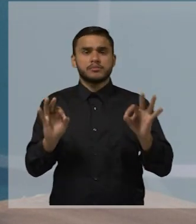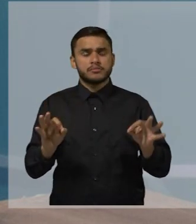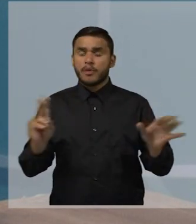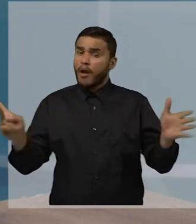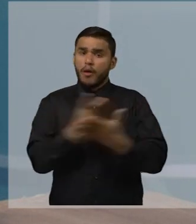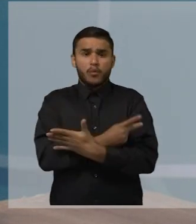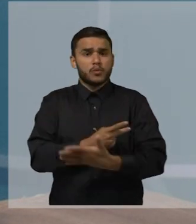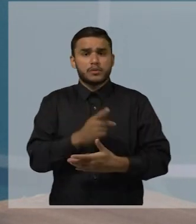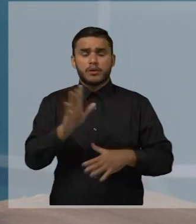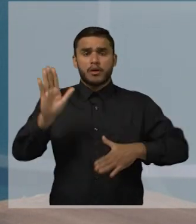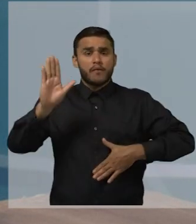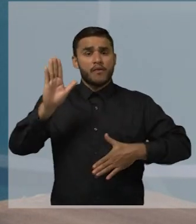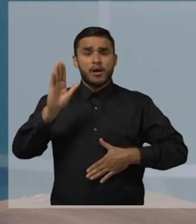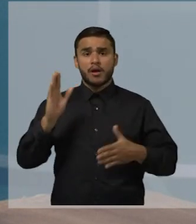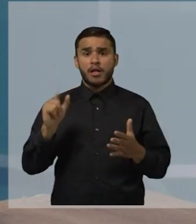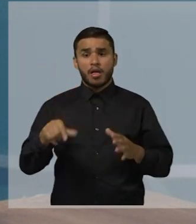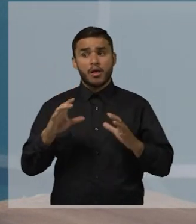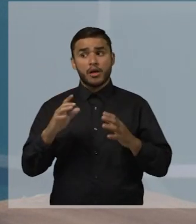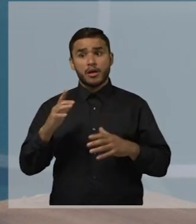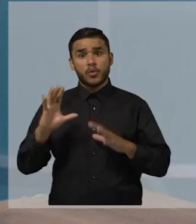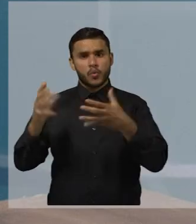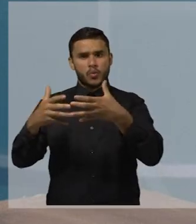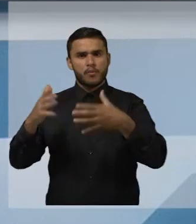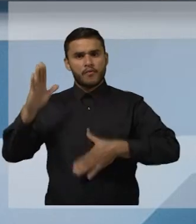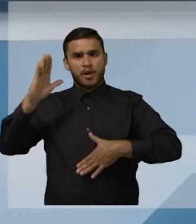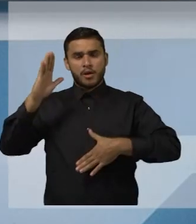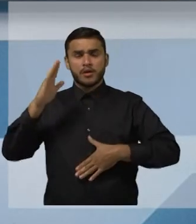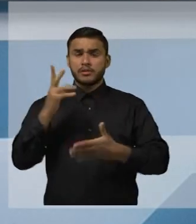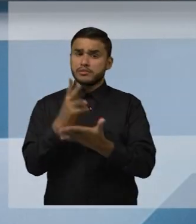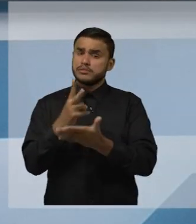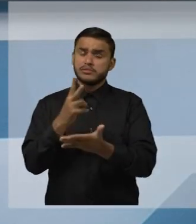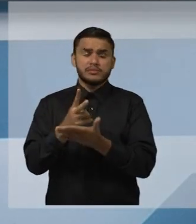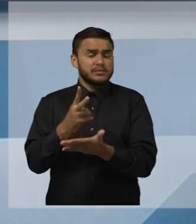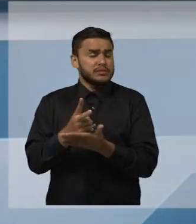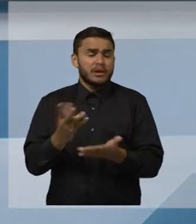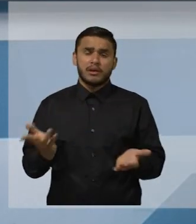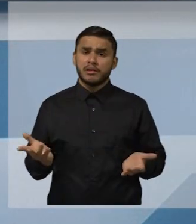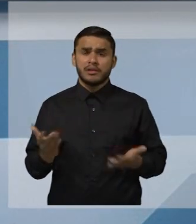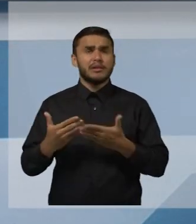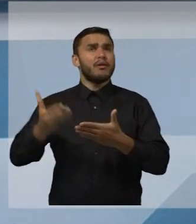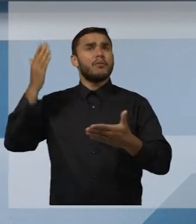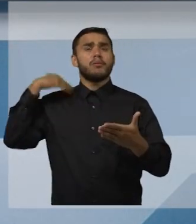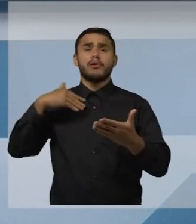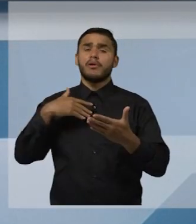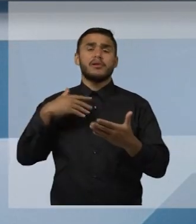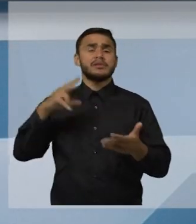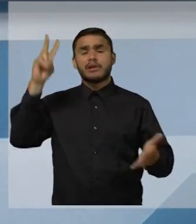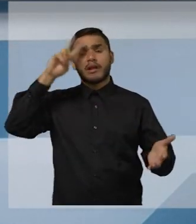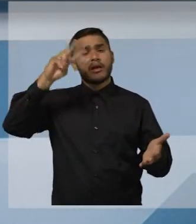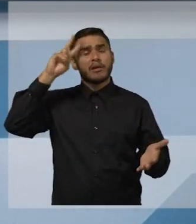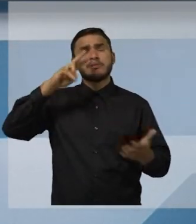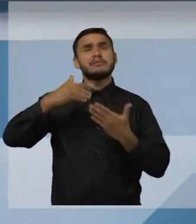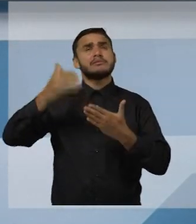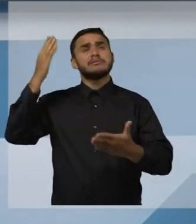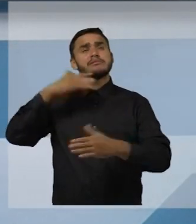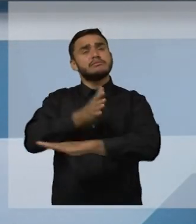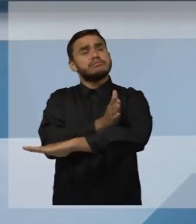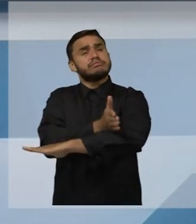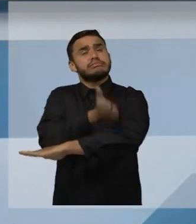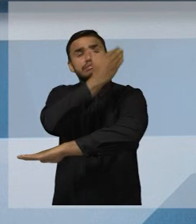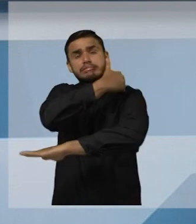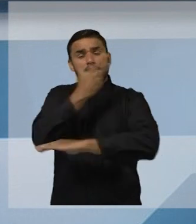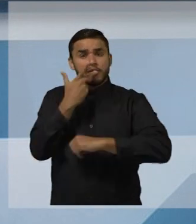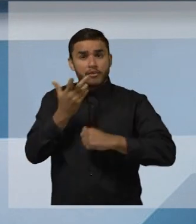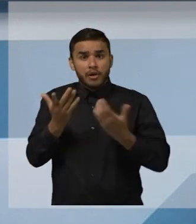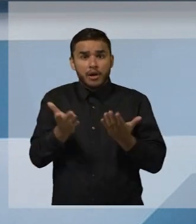mais suscetíveis a serem cooptados pelo crime, porque o crime sempre vai existir, porque sempre existiu desde o início da humanidade. Não por